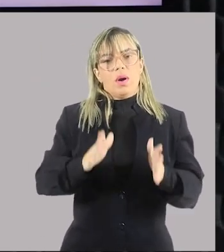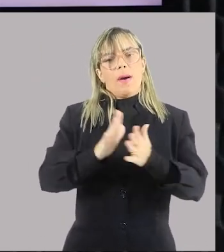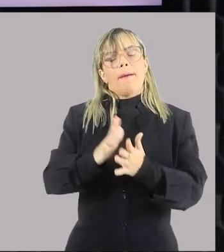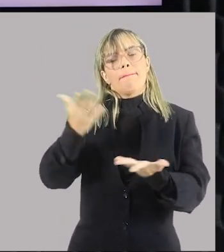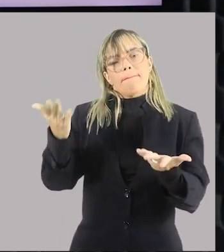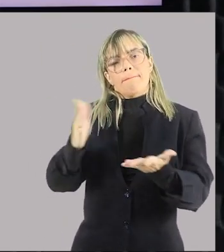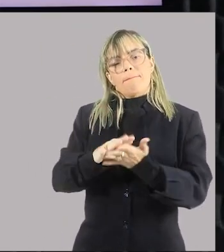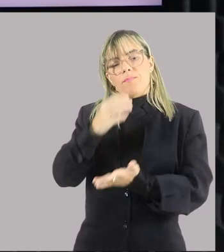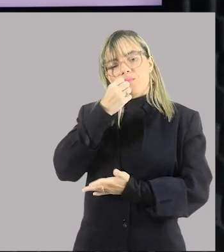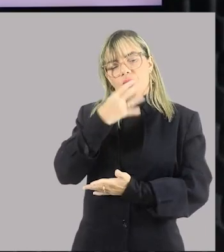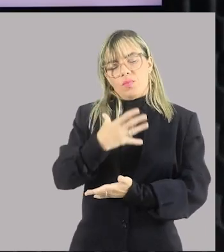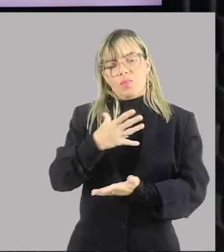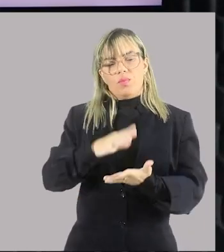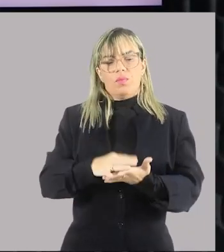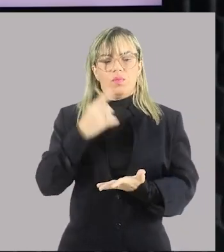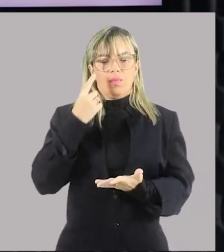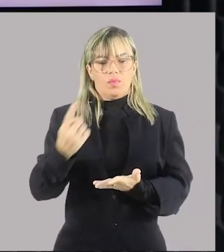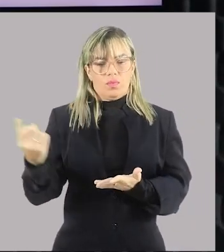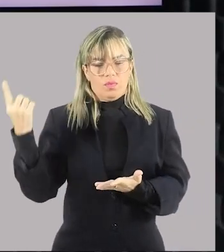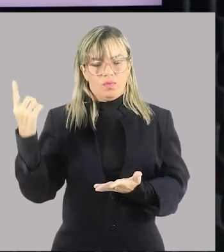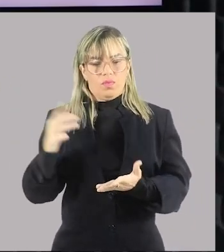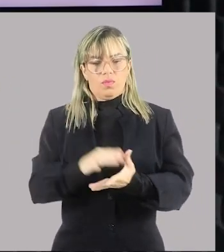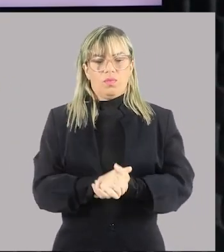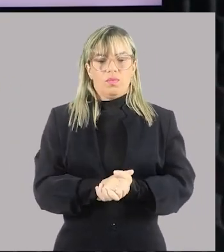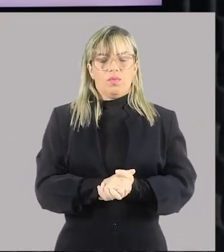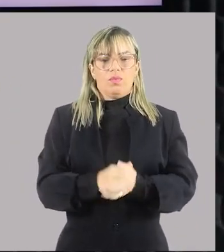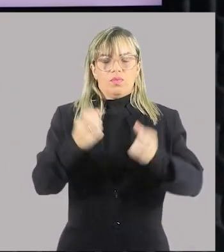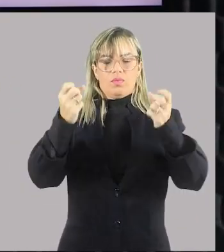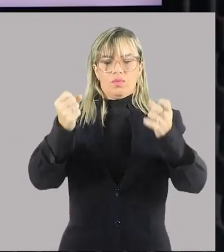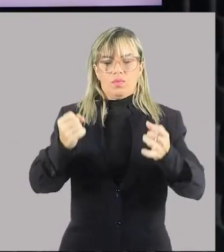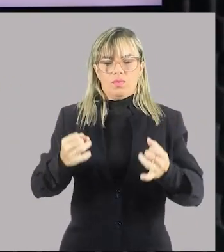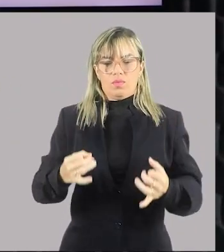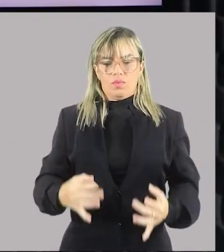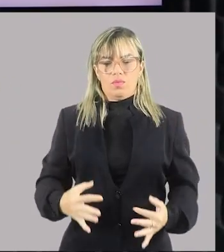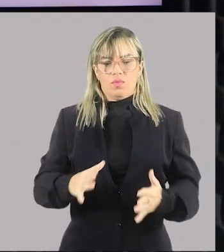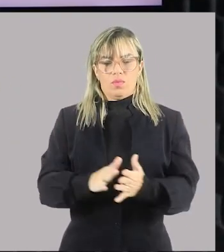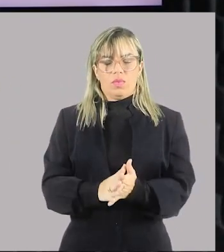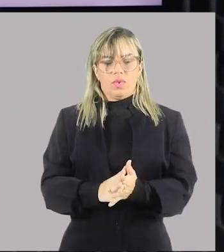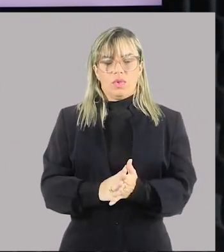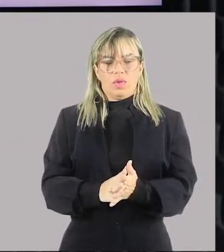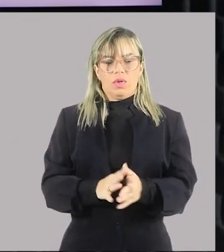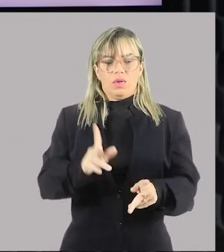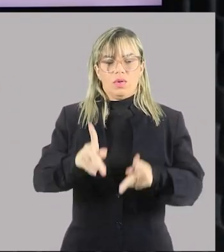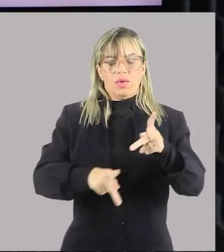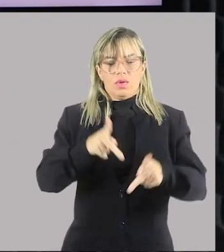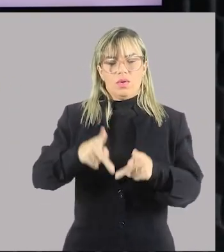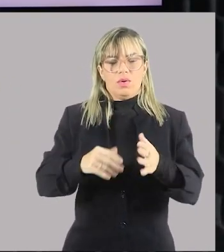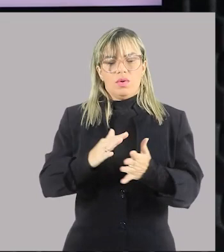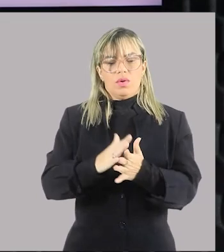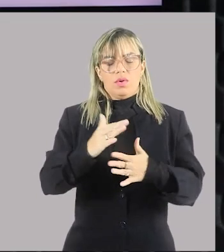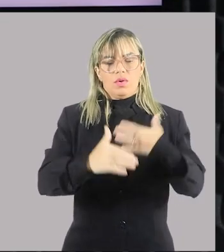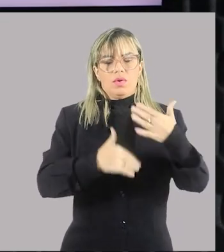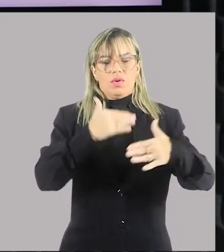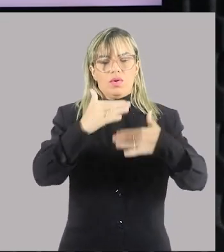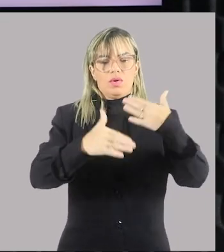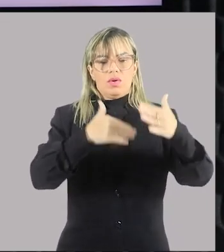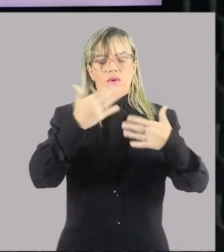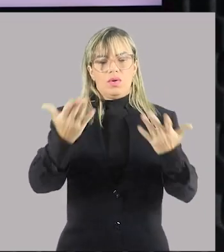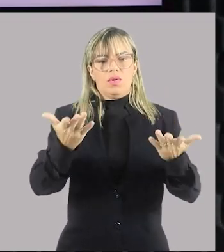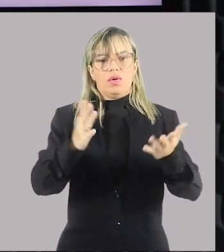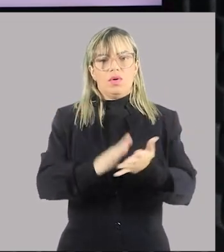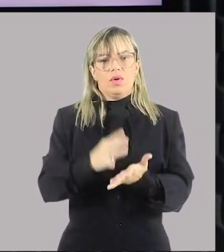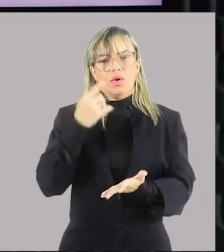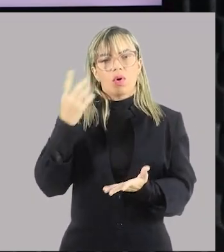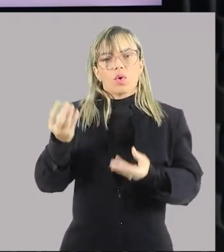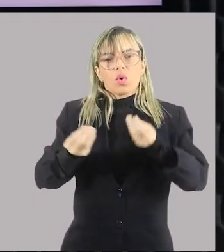aqui tecermos esses comentários, mas à medida que a população brasileira vai crescendo, o justo seria